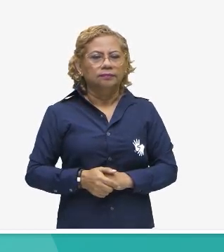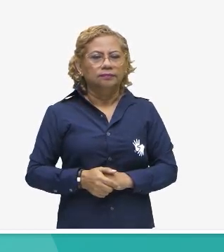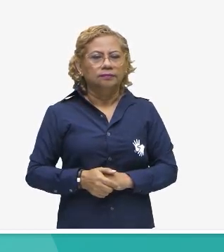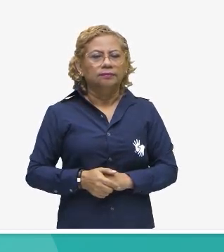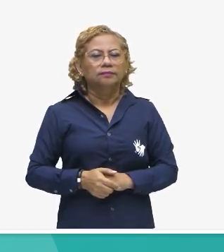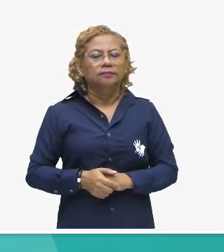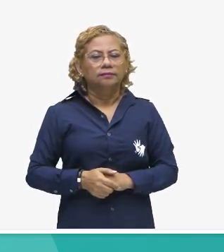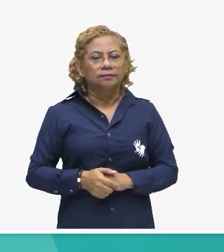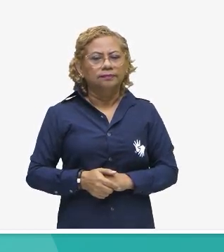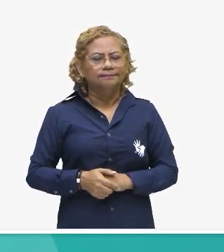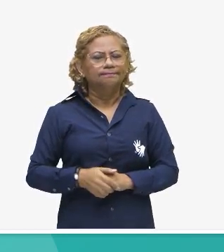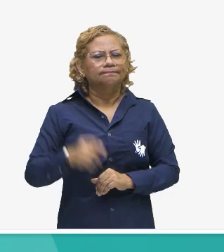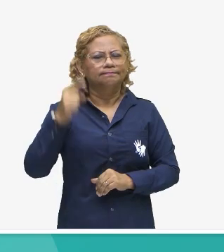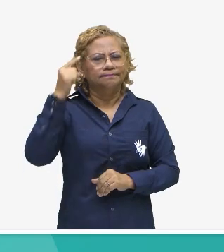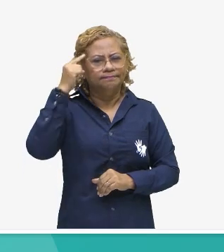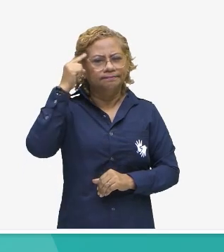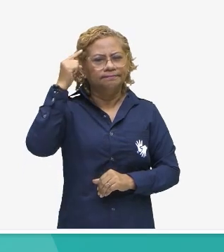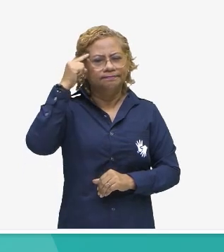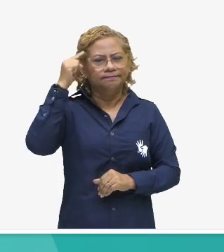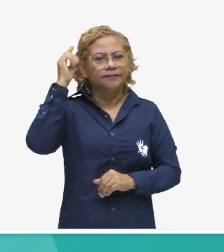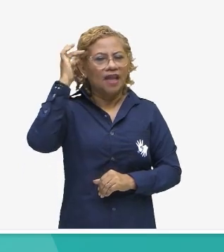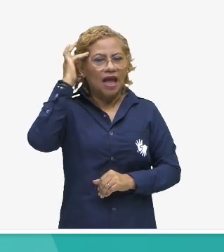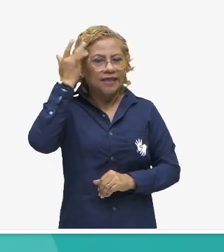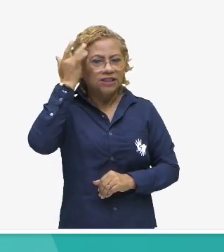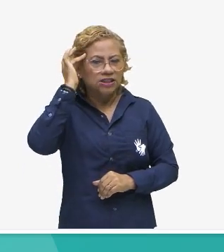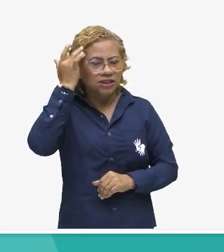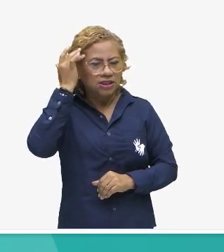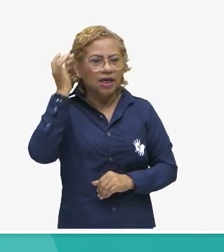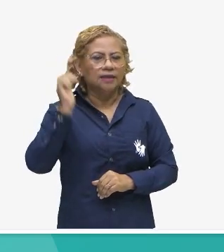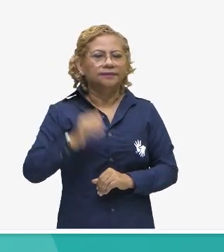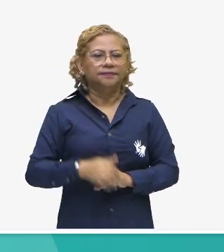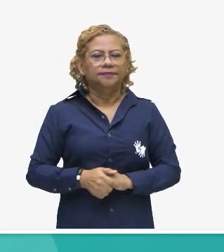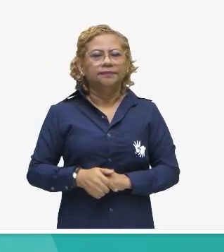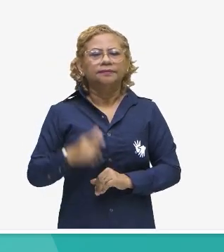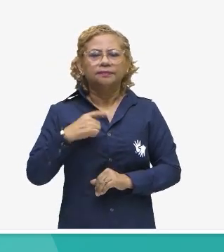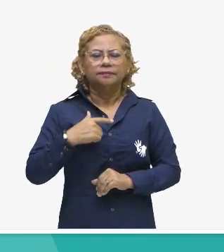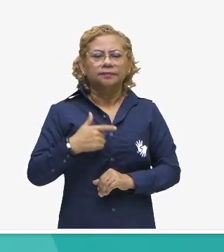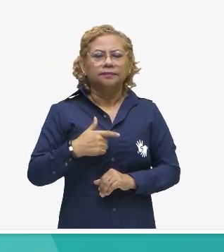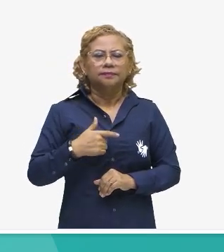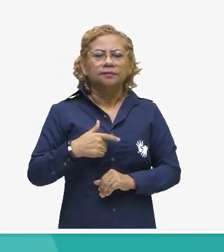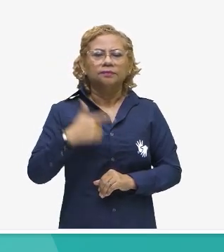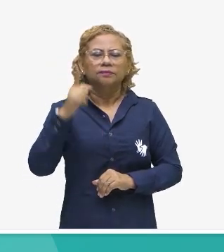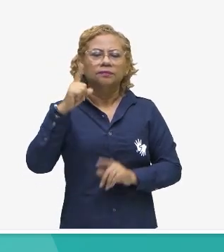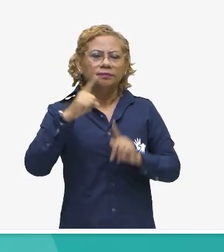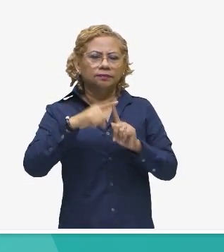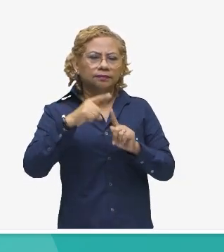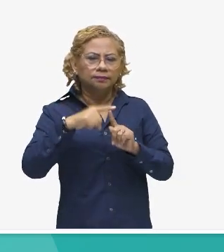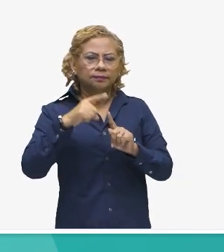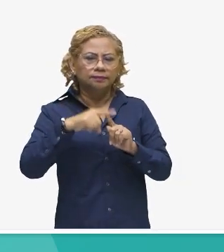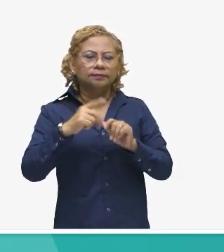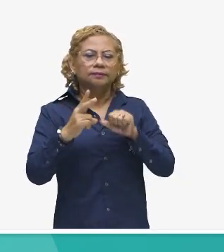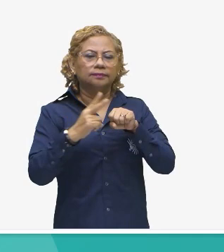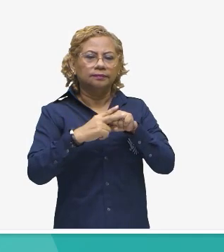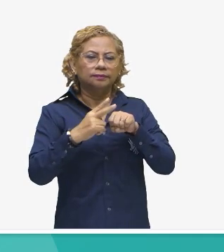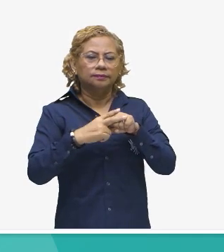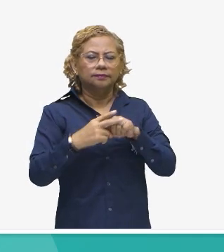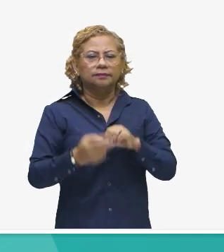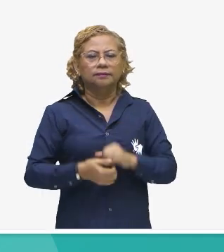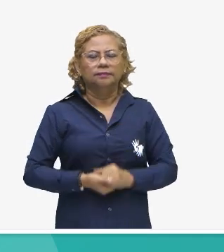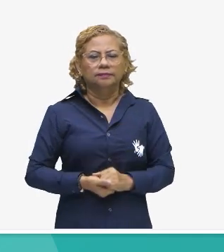está no passado, e aqui nós temos mais alguns verbos, né? A gança que punha,